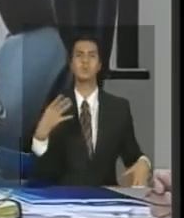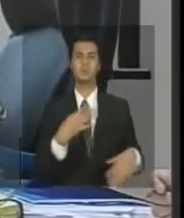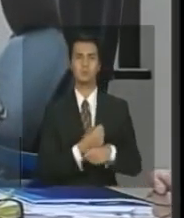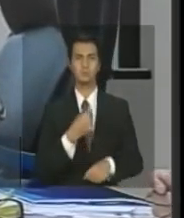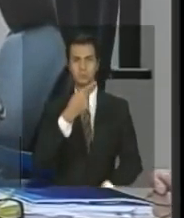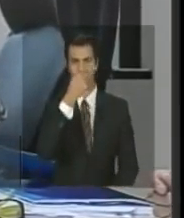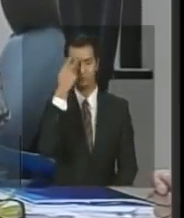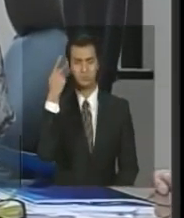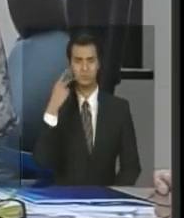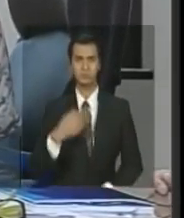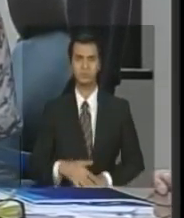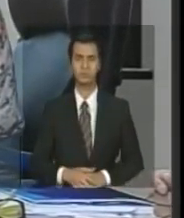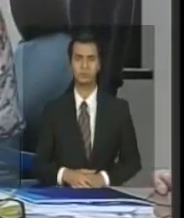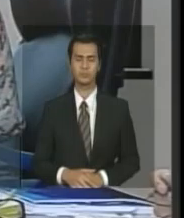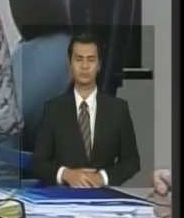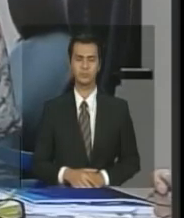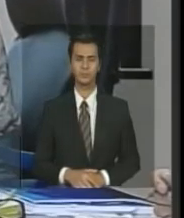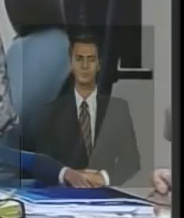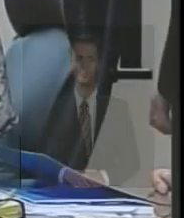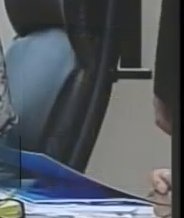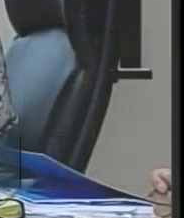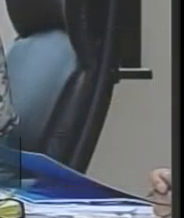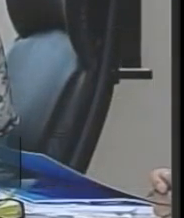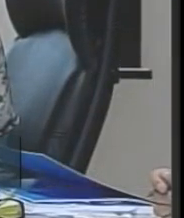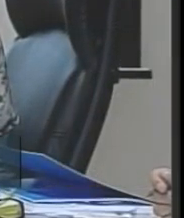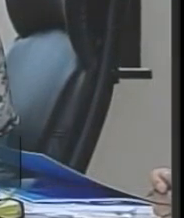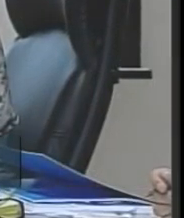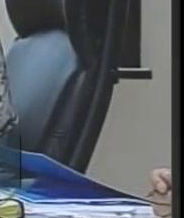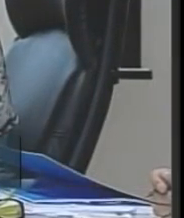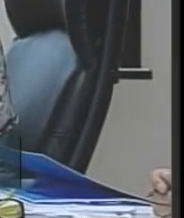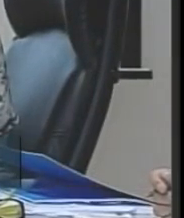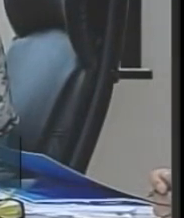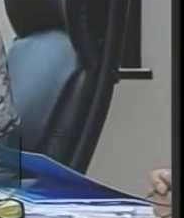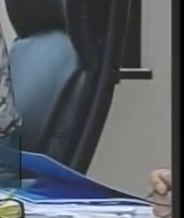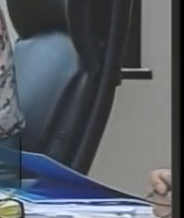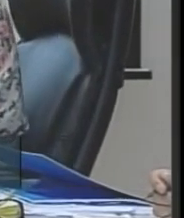absolutos. Hoje, só que lembra, a extrema pobreza deles é